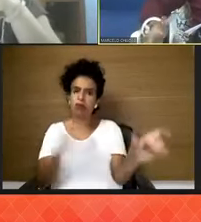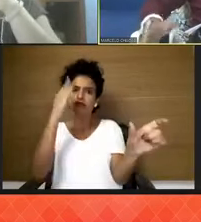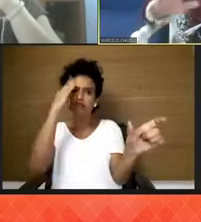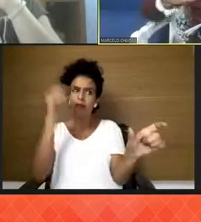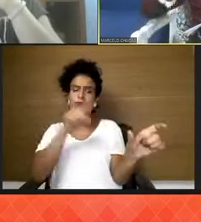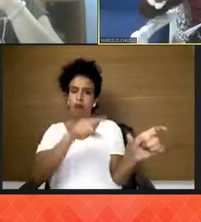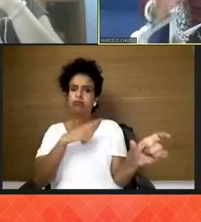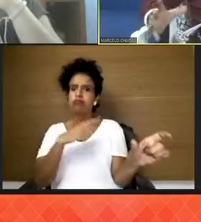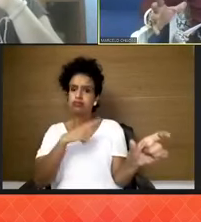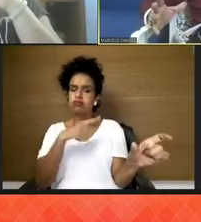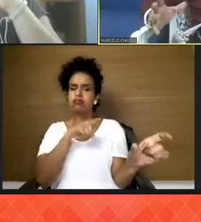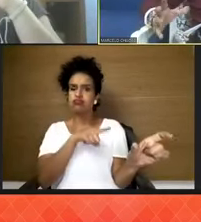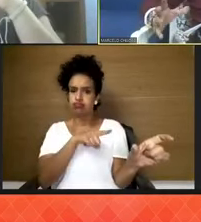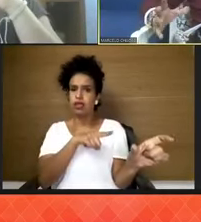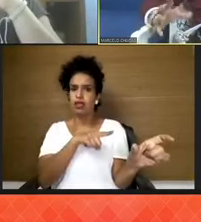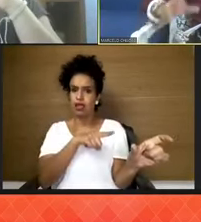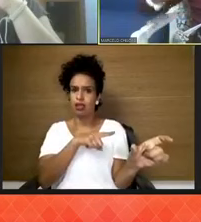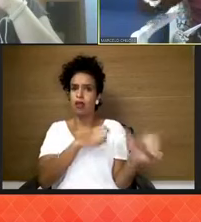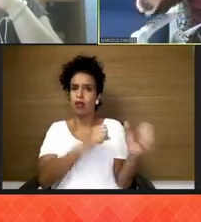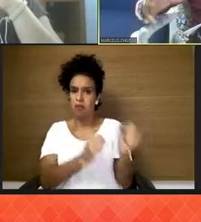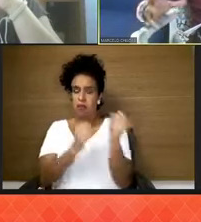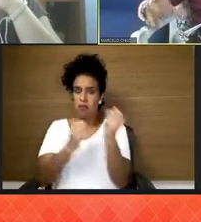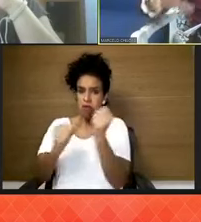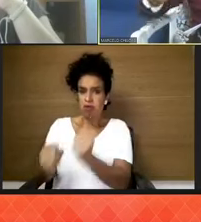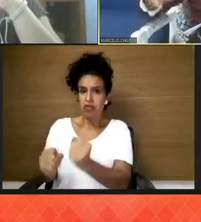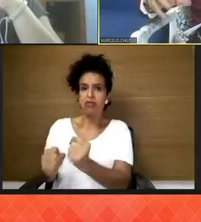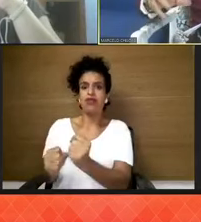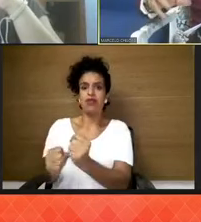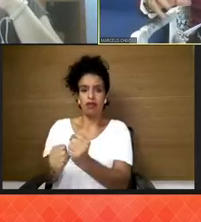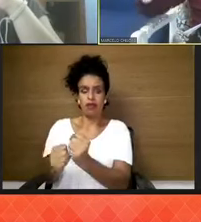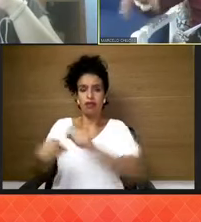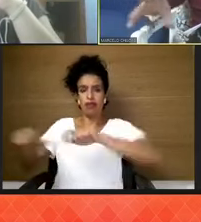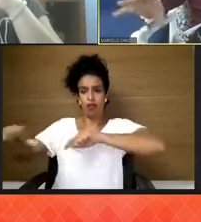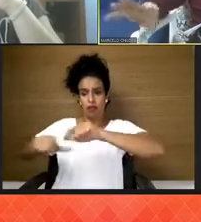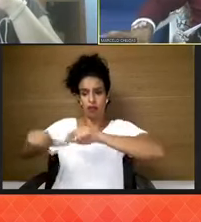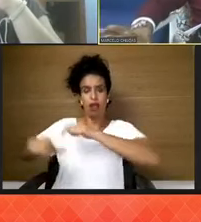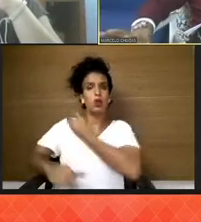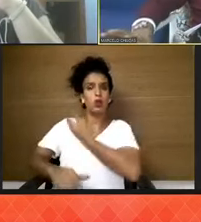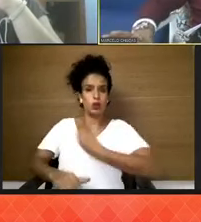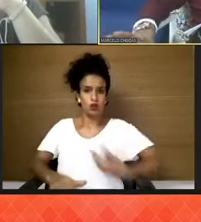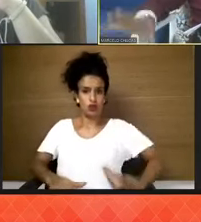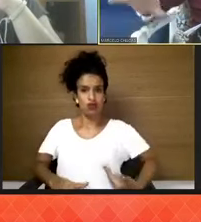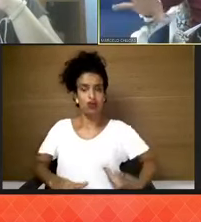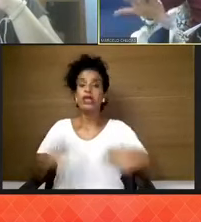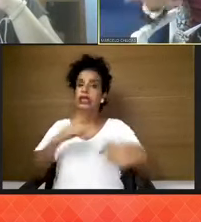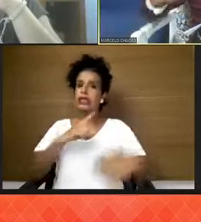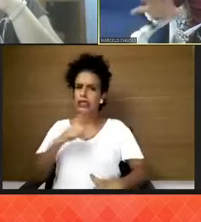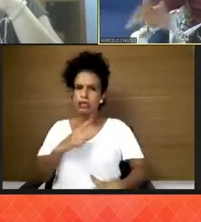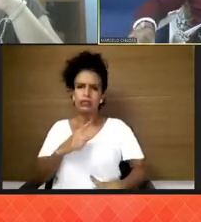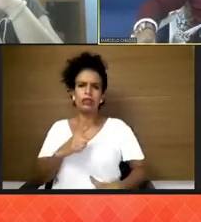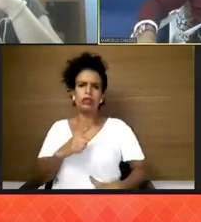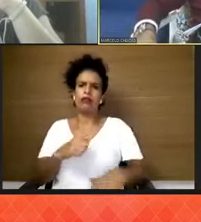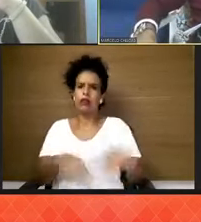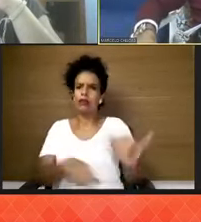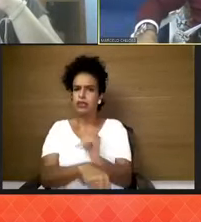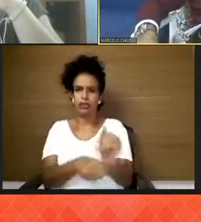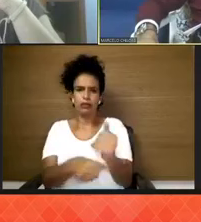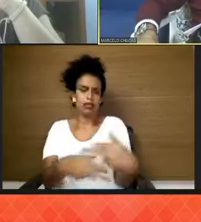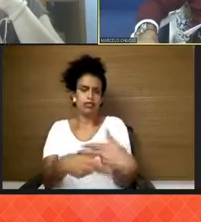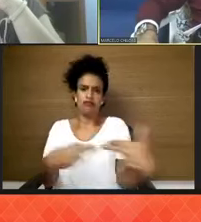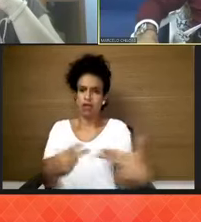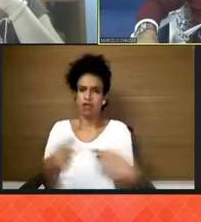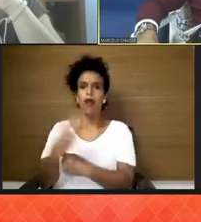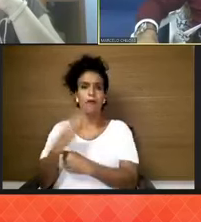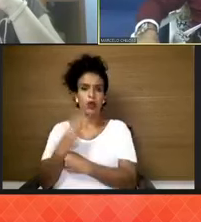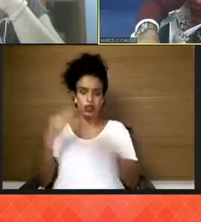público, que tem todo o aparato e toda a proteção que é necessária para desenvolver suas atividades. Eu não estou falando aqui de quem pega um